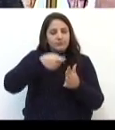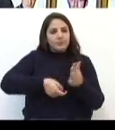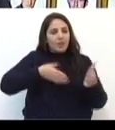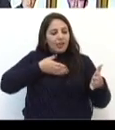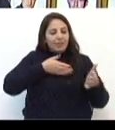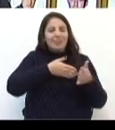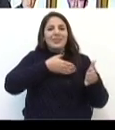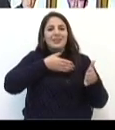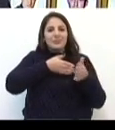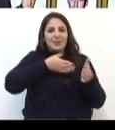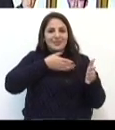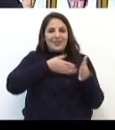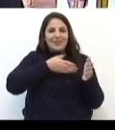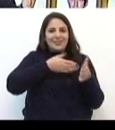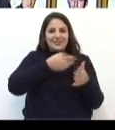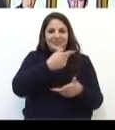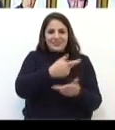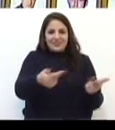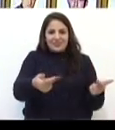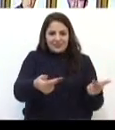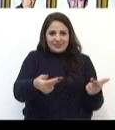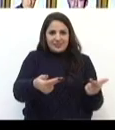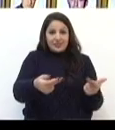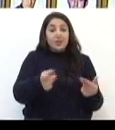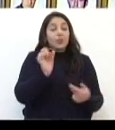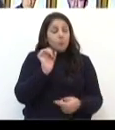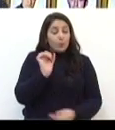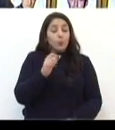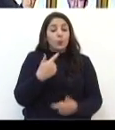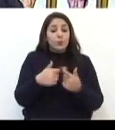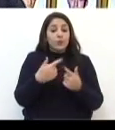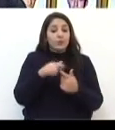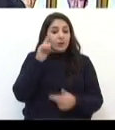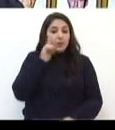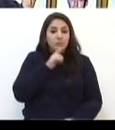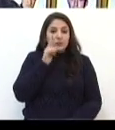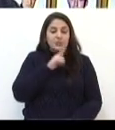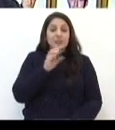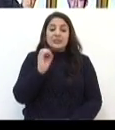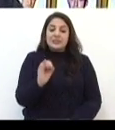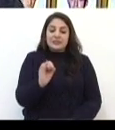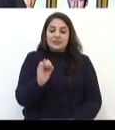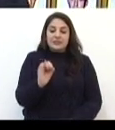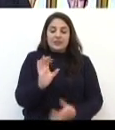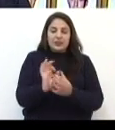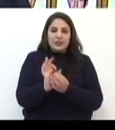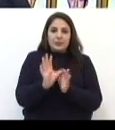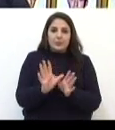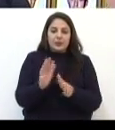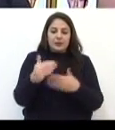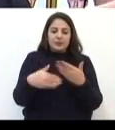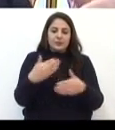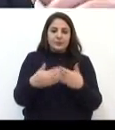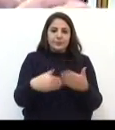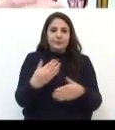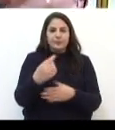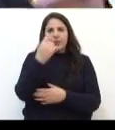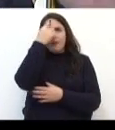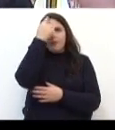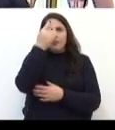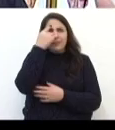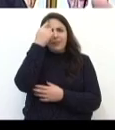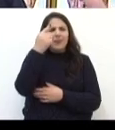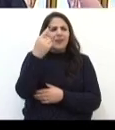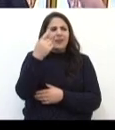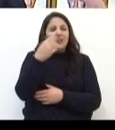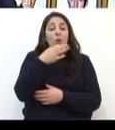outra, barrar esse caos que vai acontecer se der ainda andamento a todas essas